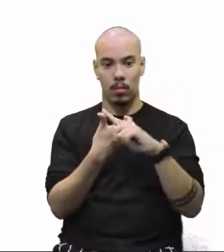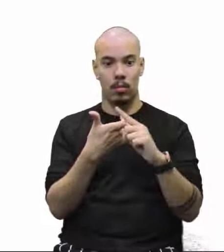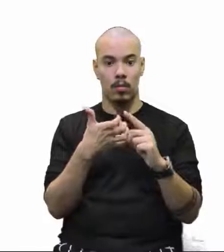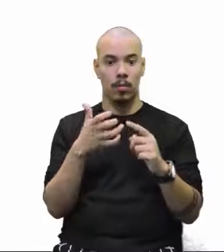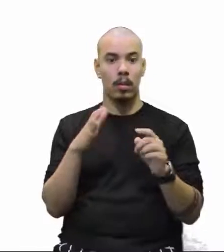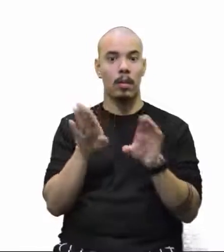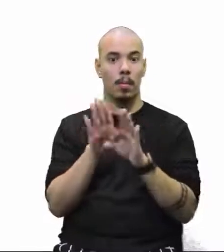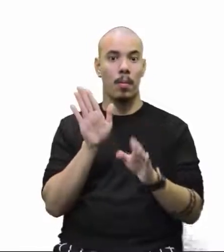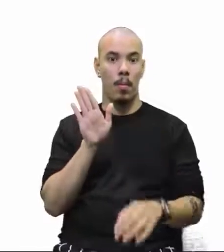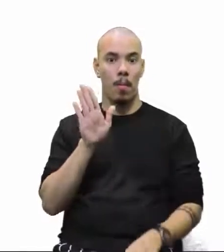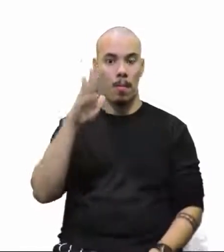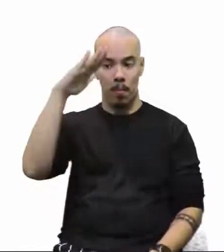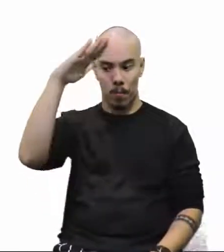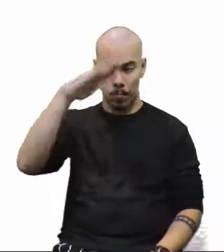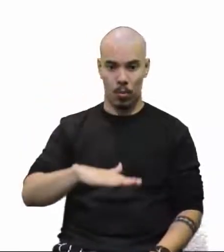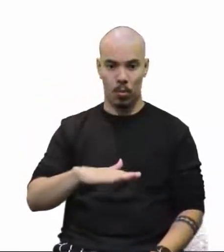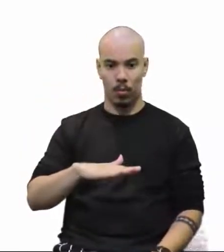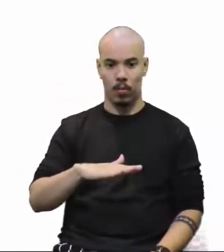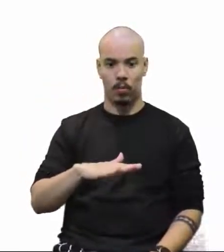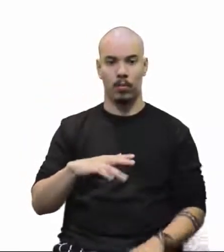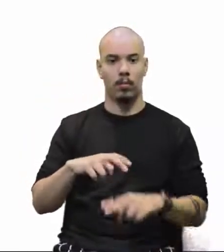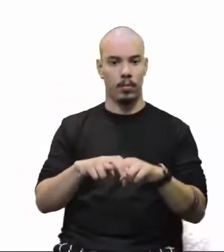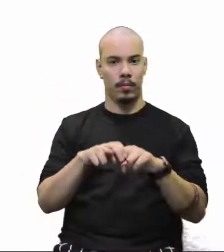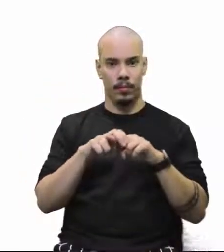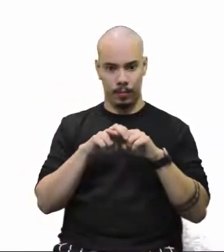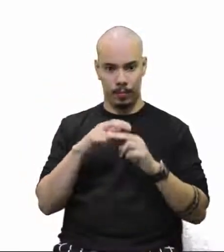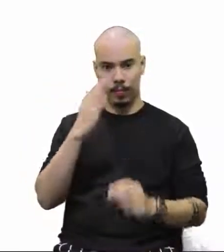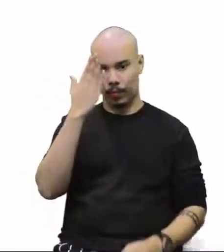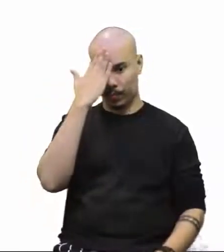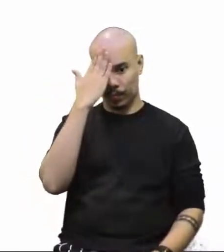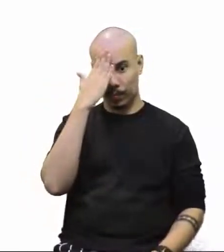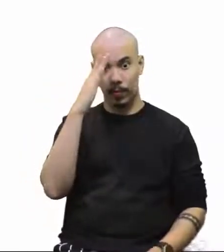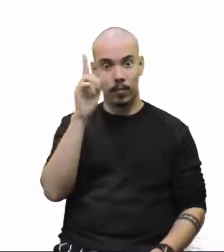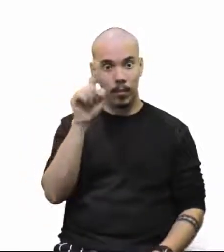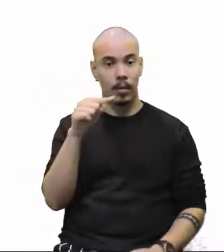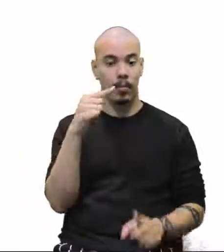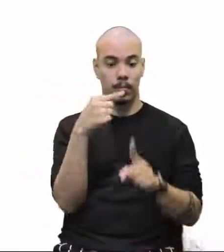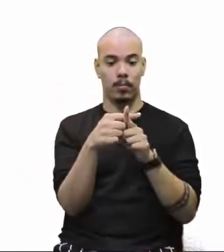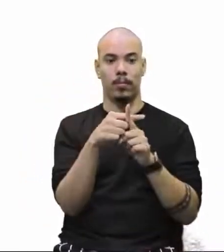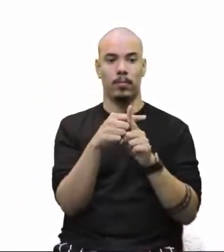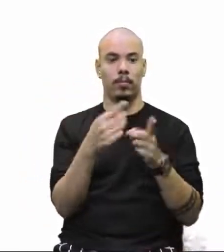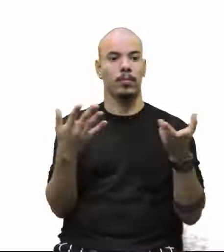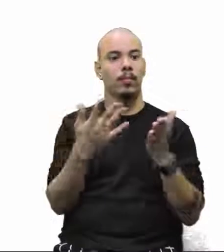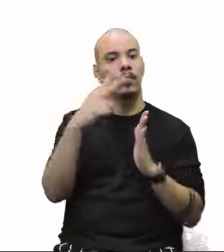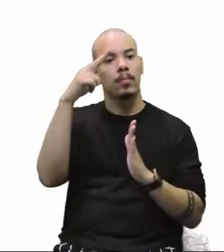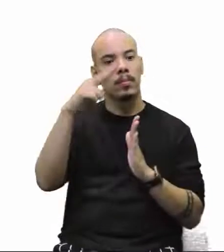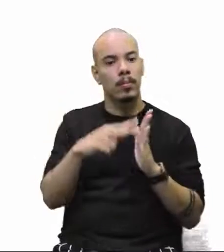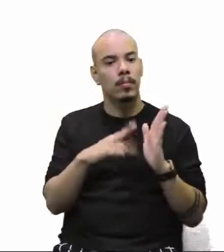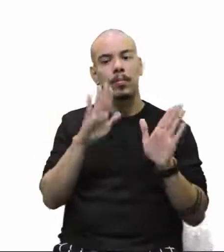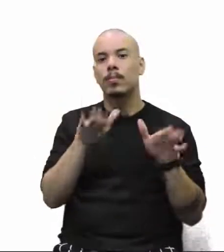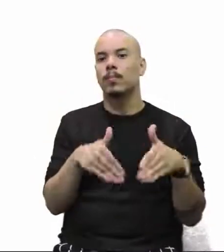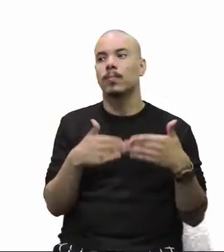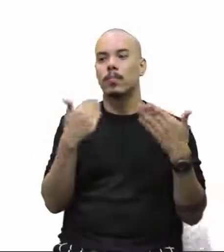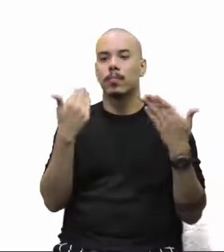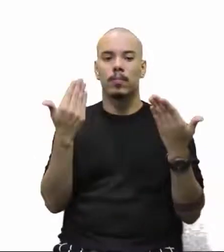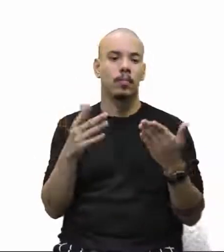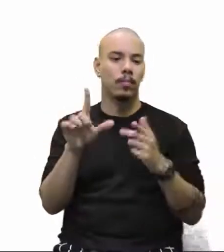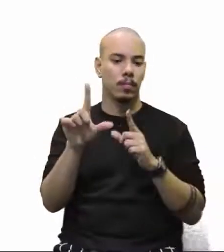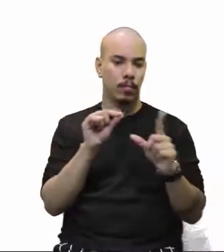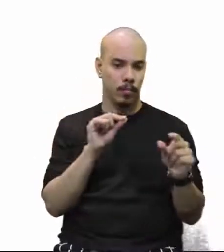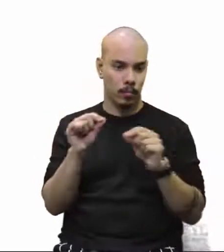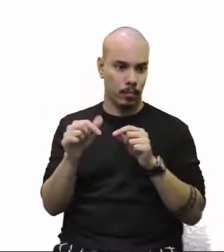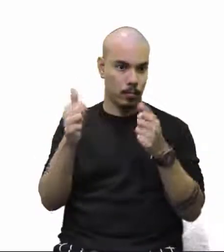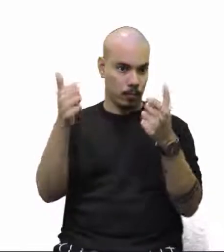empurrão para baixo. Como a carga é positiva, no sentido do empurrão. Agora você tem que ler qual das opções